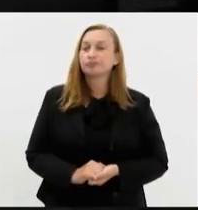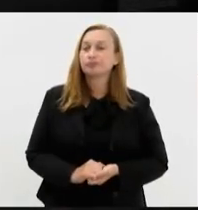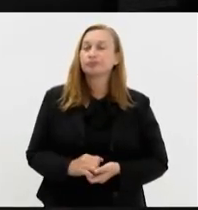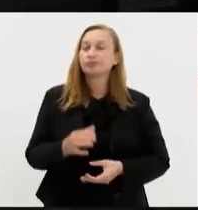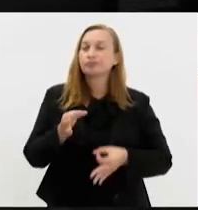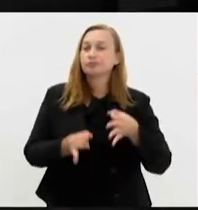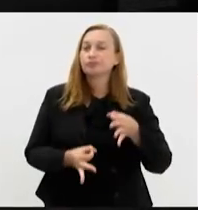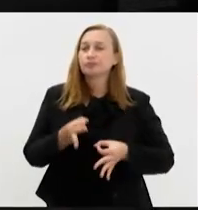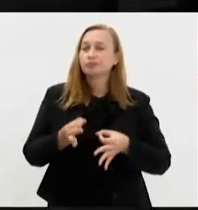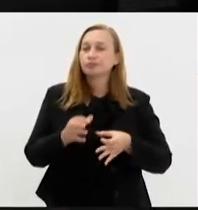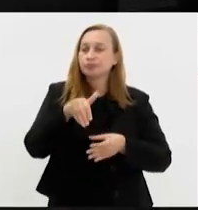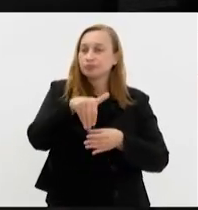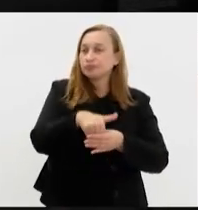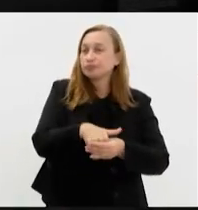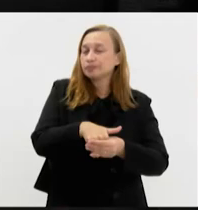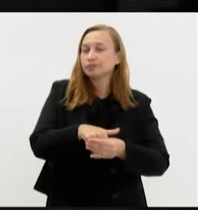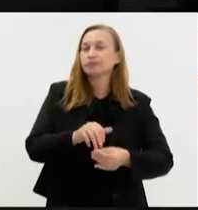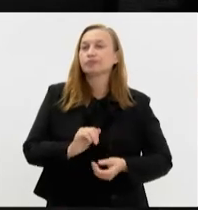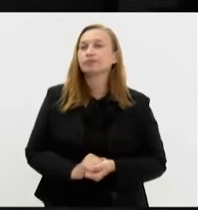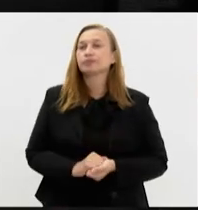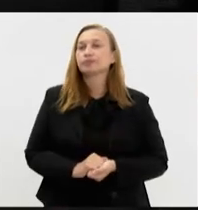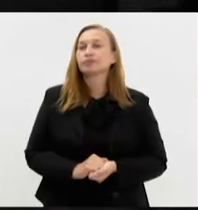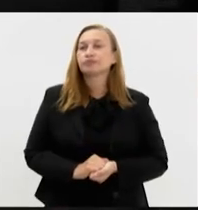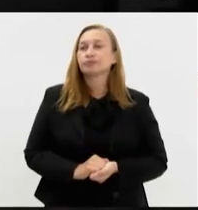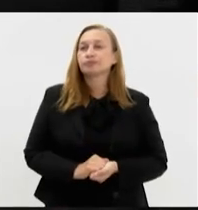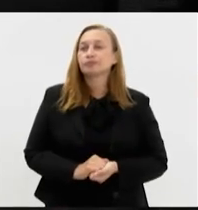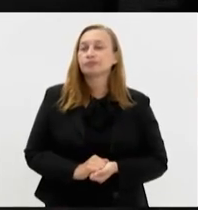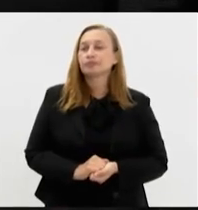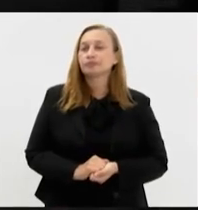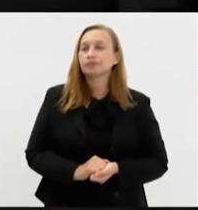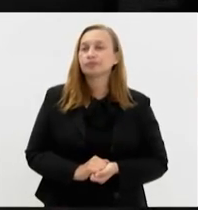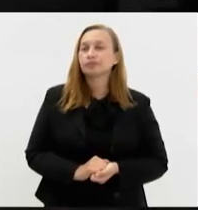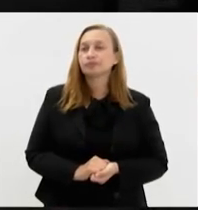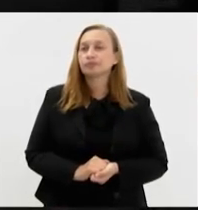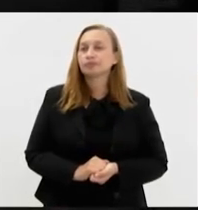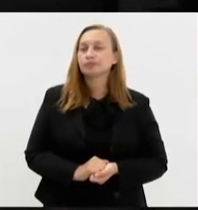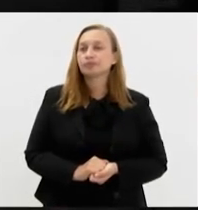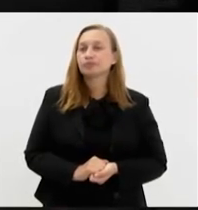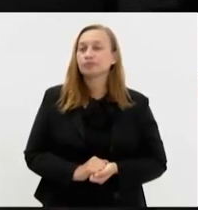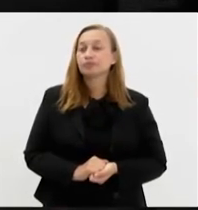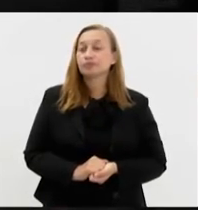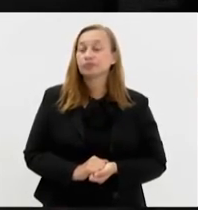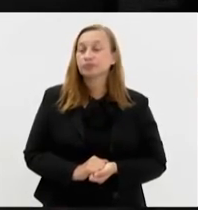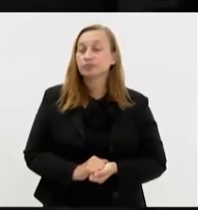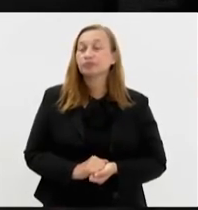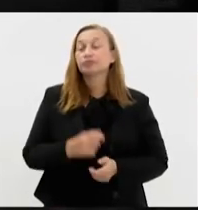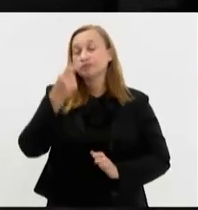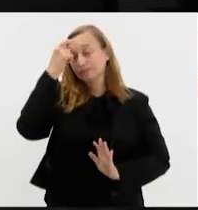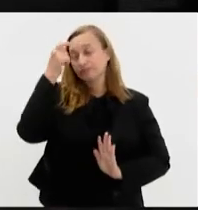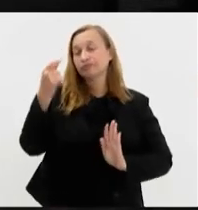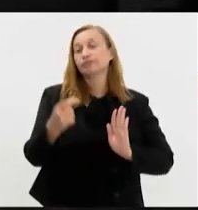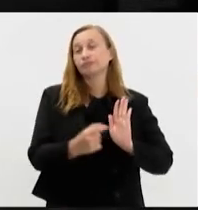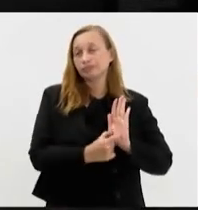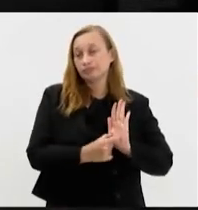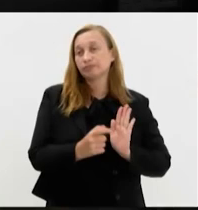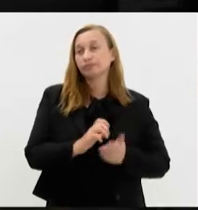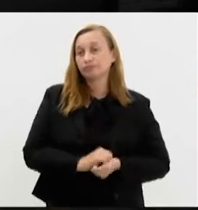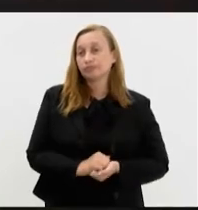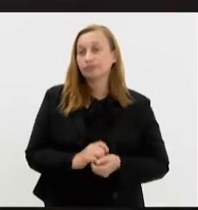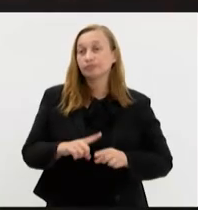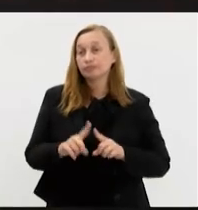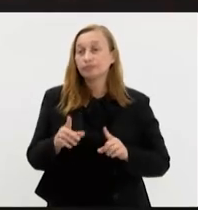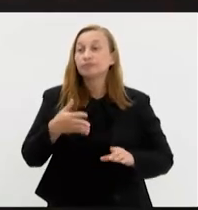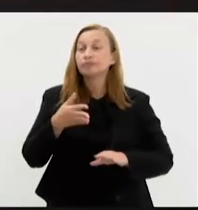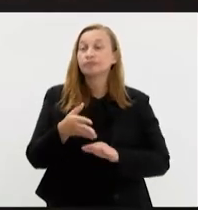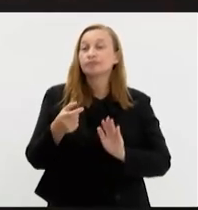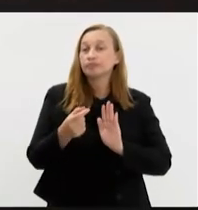justiça eleitoral é uma Justiça de Vanguarda E aí nós chegamos à Inteligência Artificial só que para chegar à